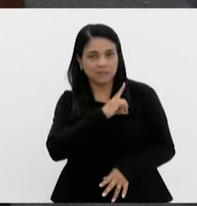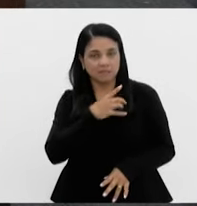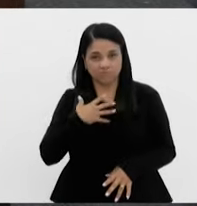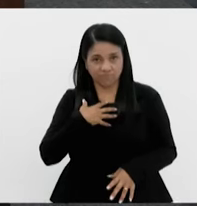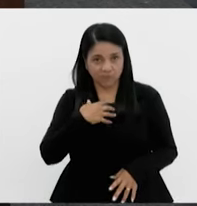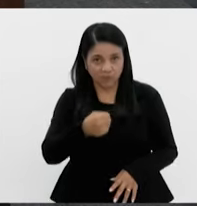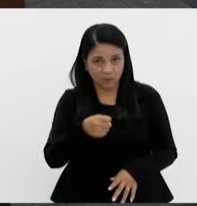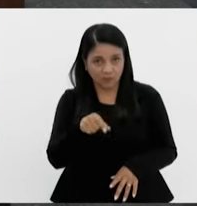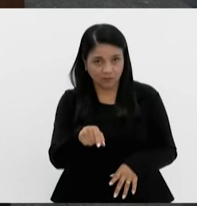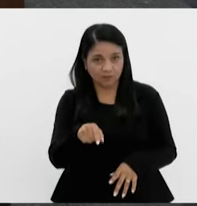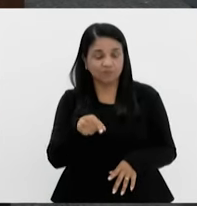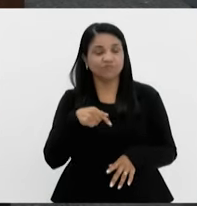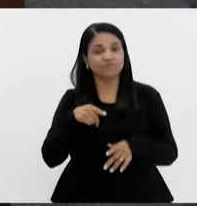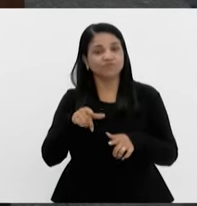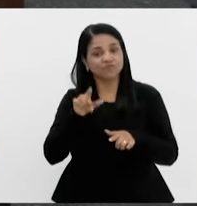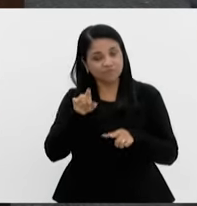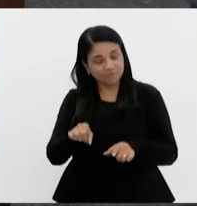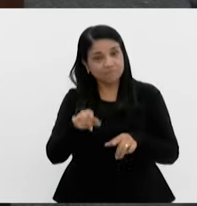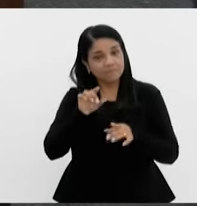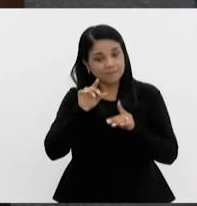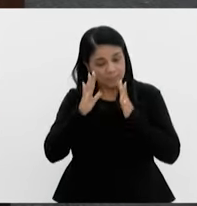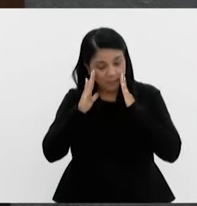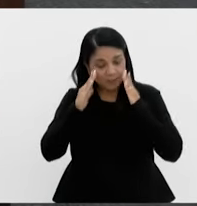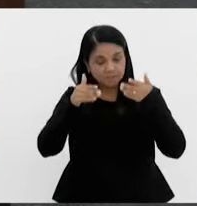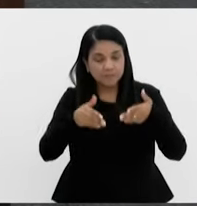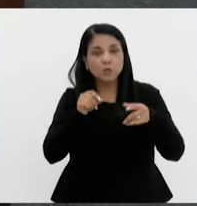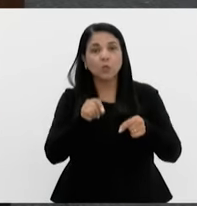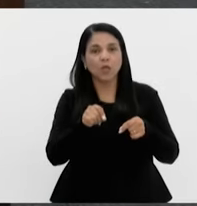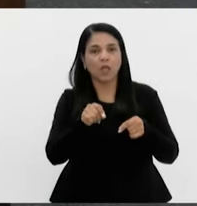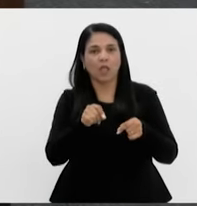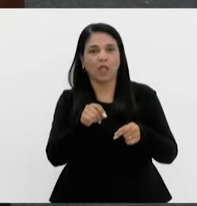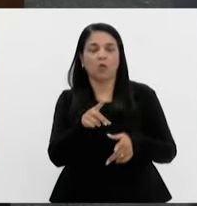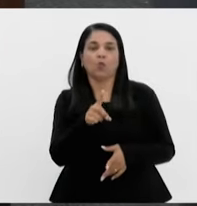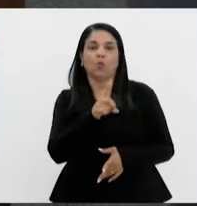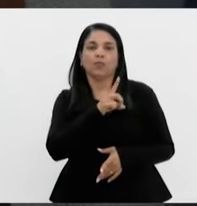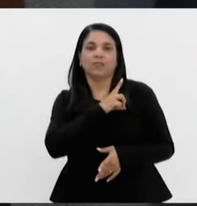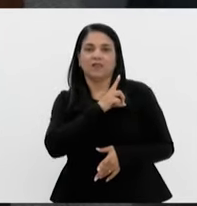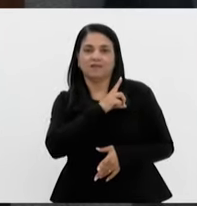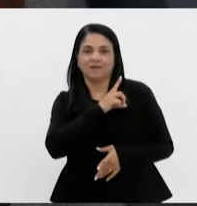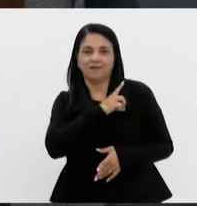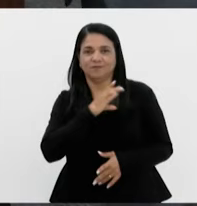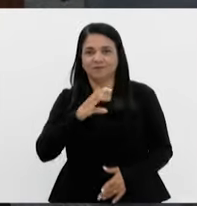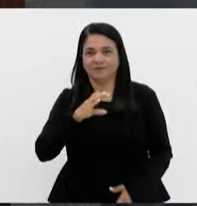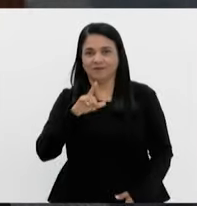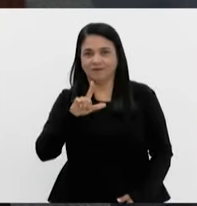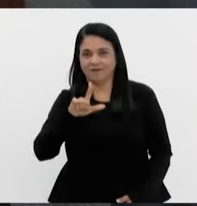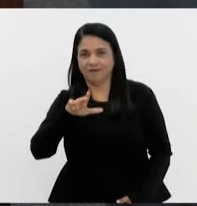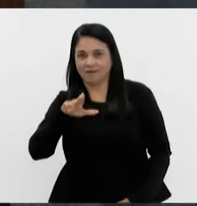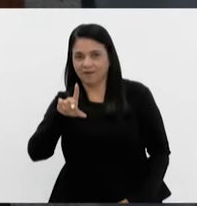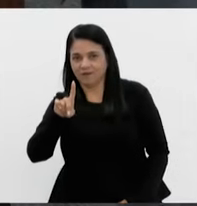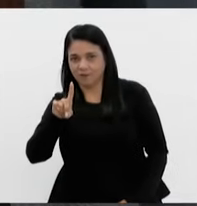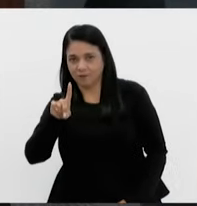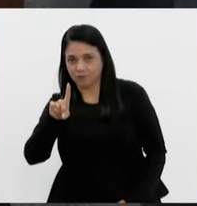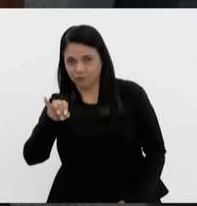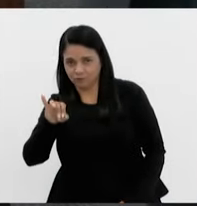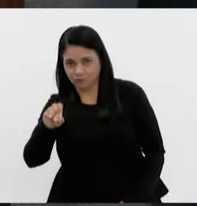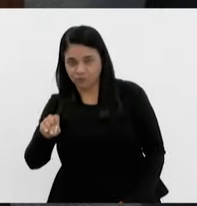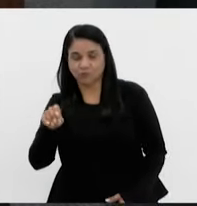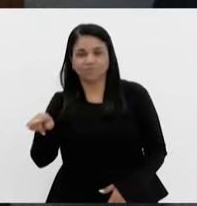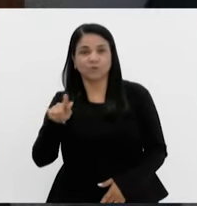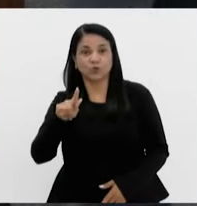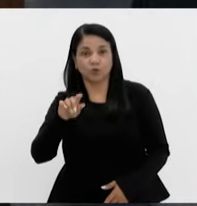do então delado adjunto da divisão an sequestro o delegado Cláudio Gois é um pai